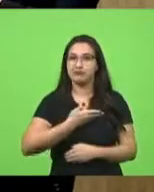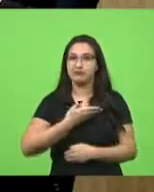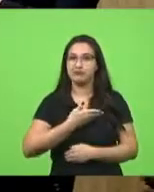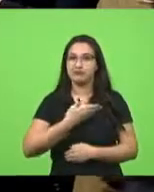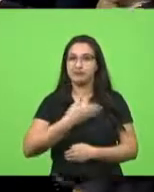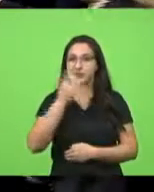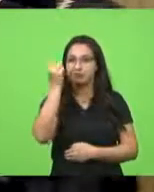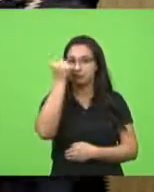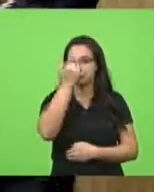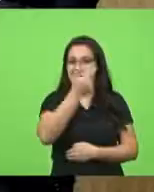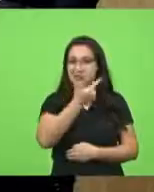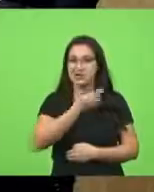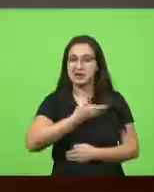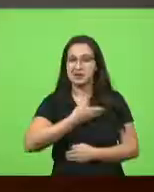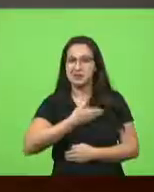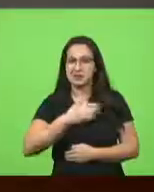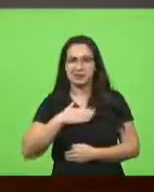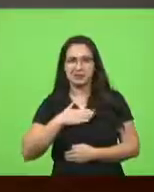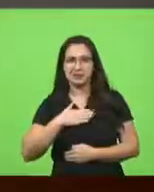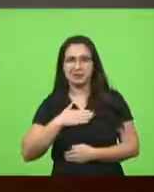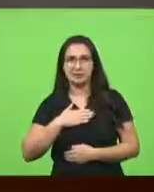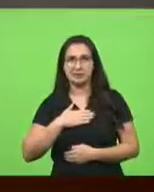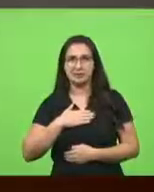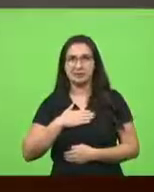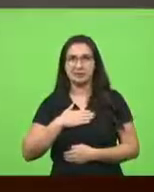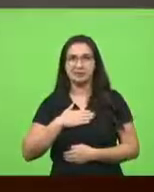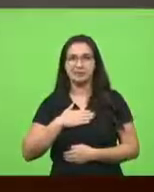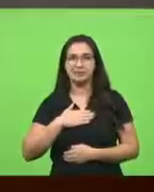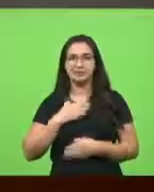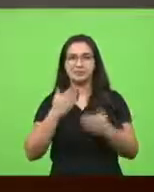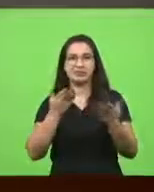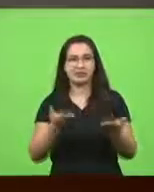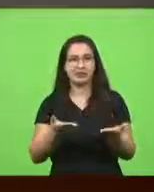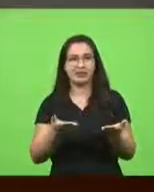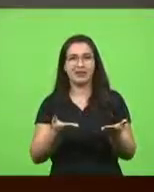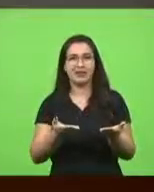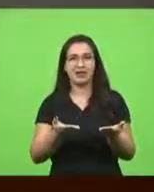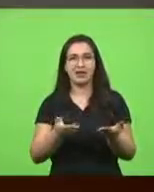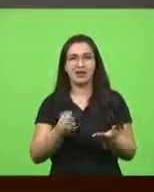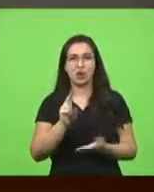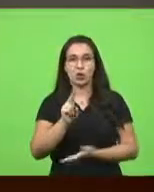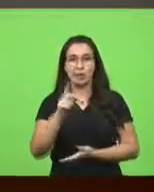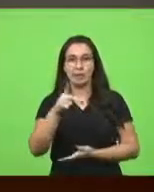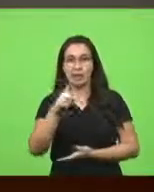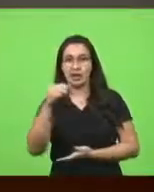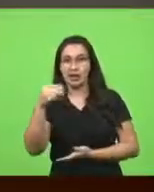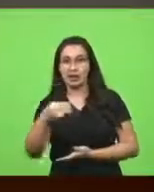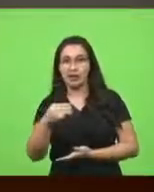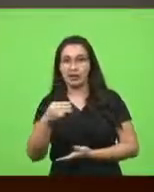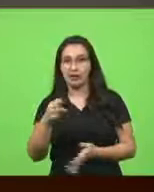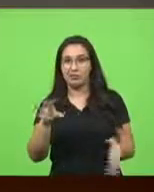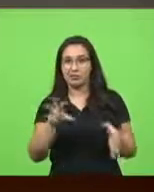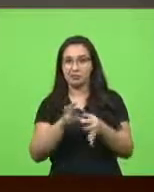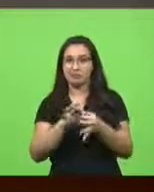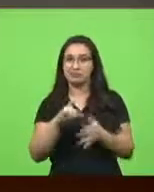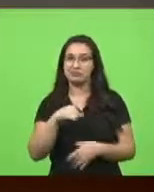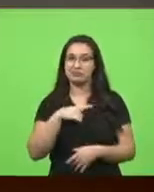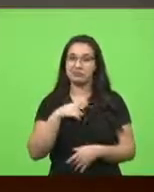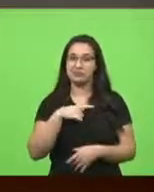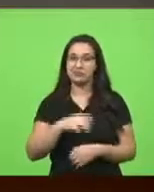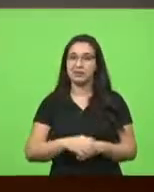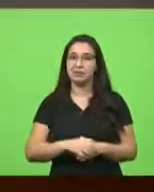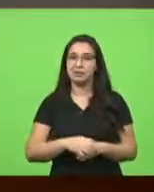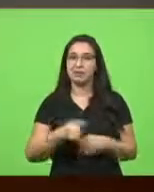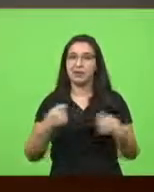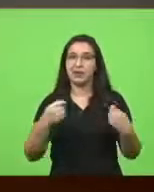amigo, colega nosso aqui, é muito ligado à nossa UPM, mas só fazer um registro, eu preciso fazer